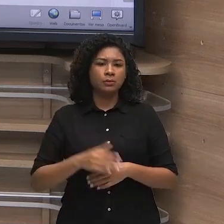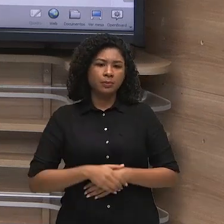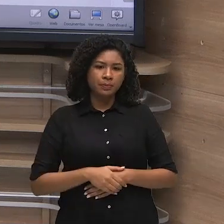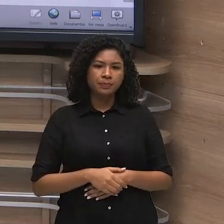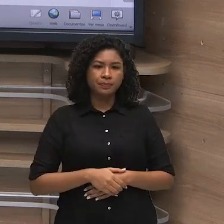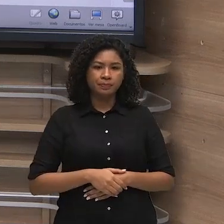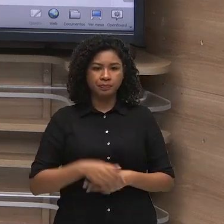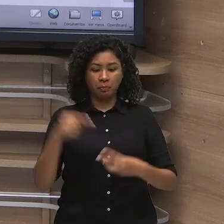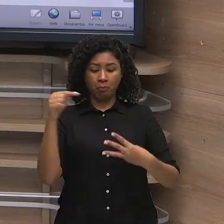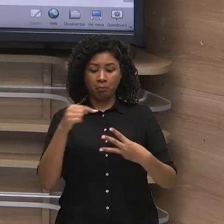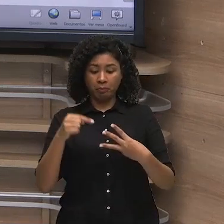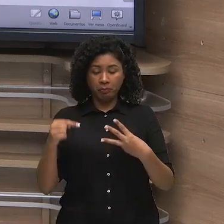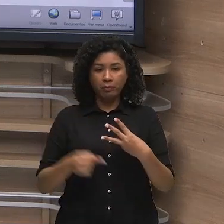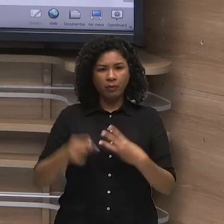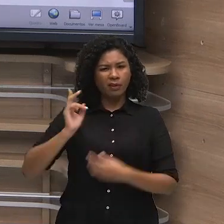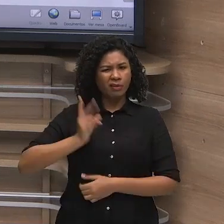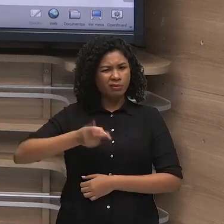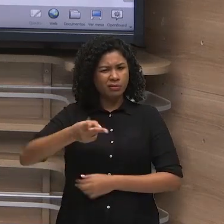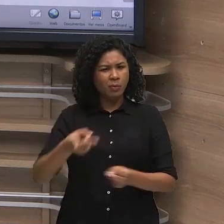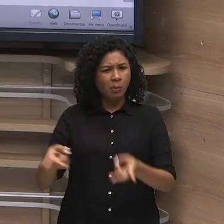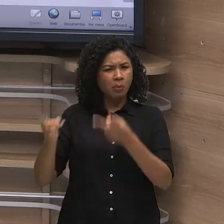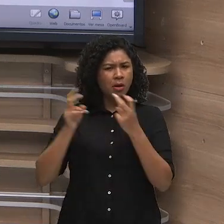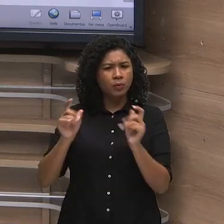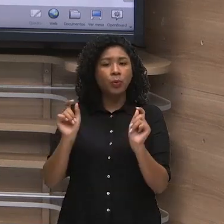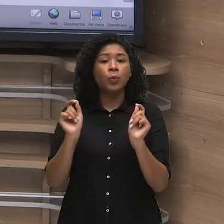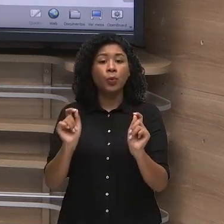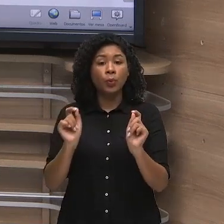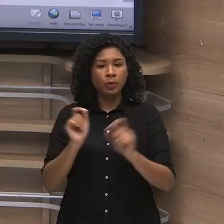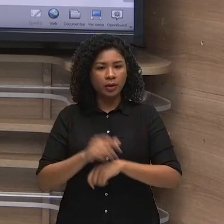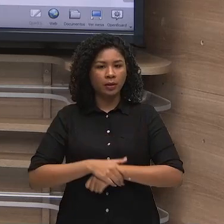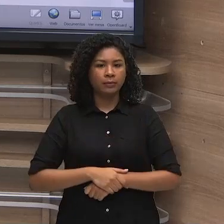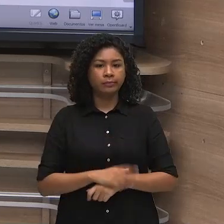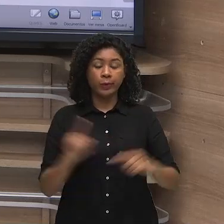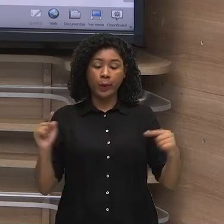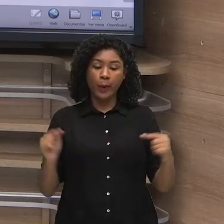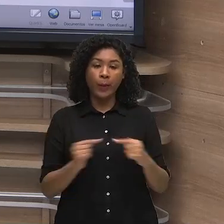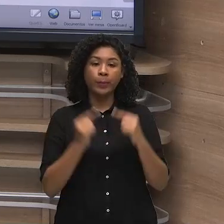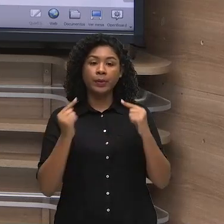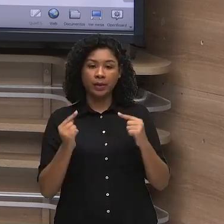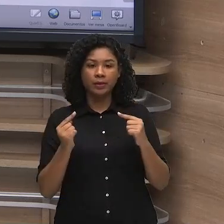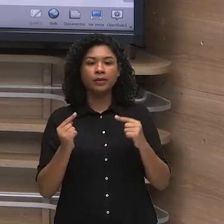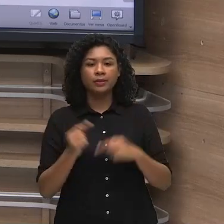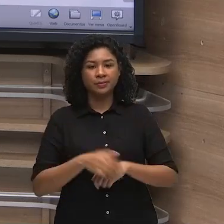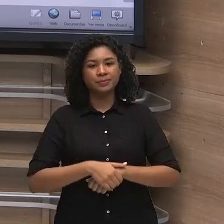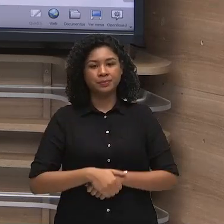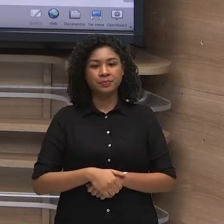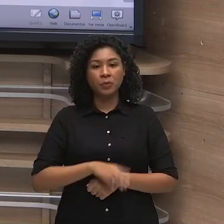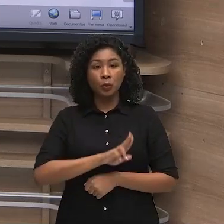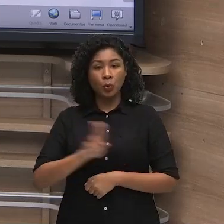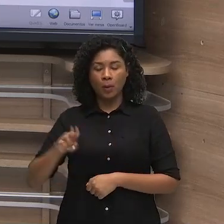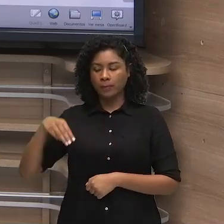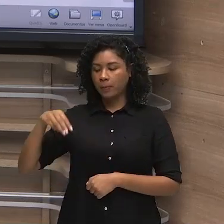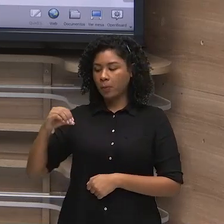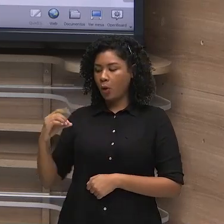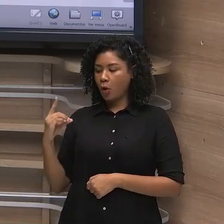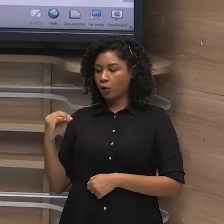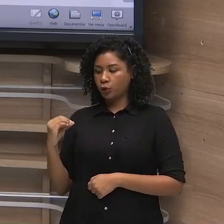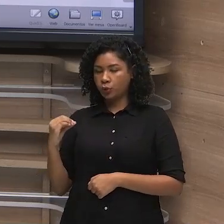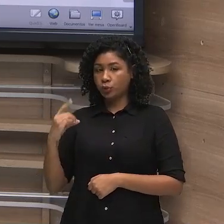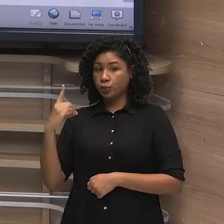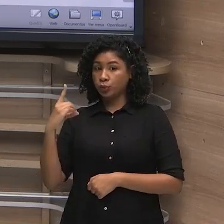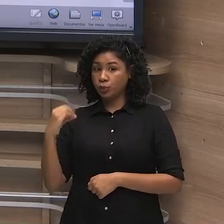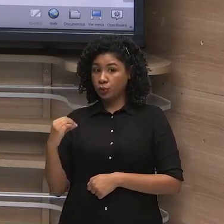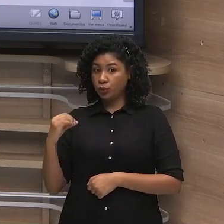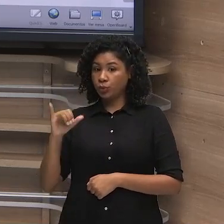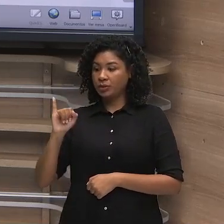ou aconselhamento, a gente tem aquilo que a gente chama de tempo, aliás, do modo do imperativo. O imperativo é usado para isso.